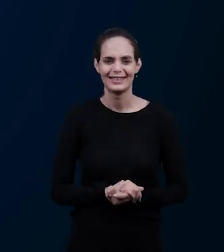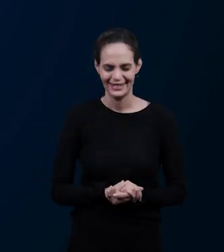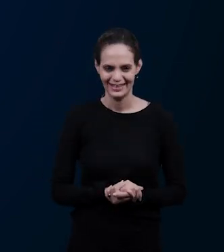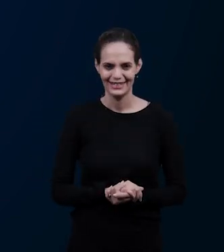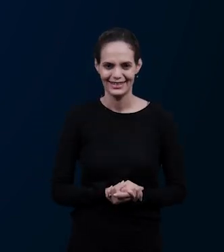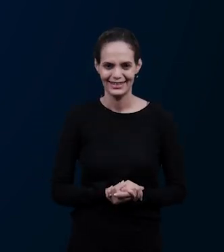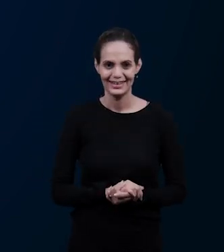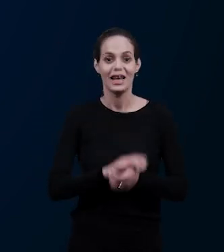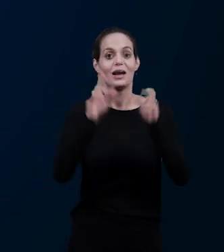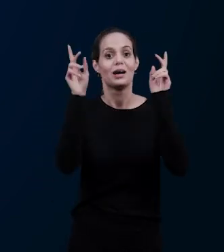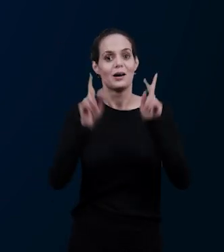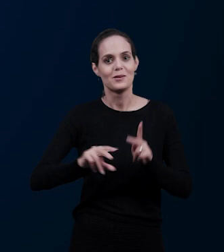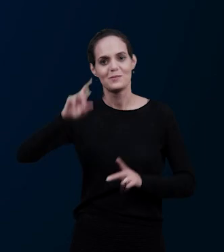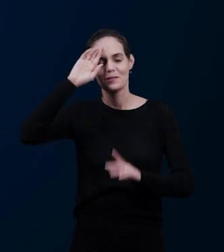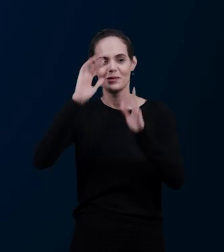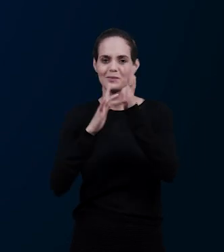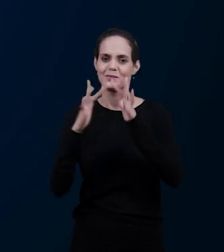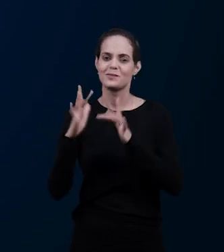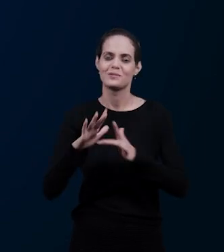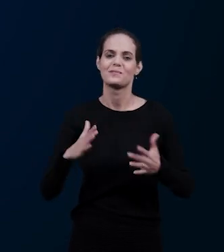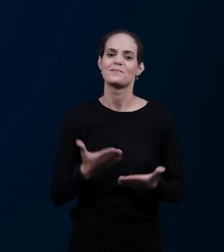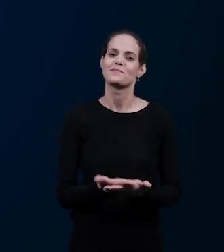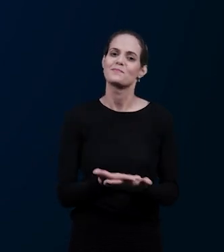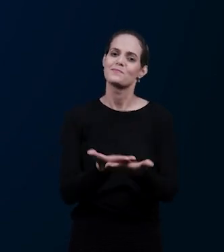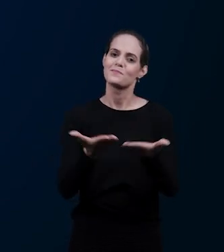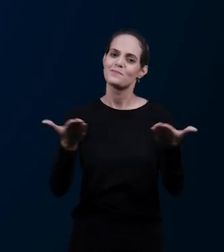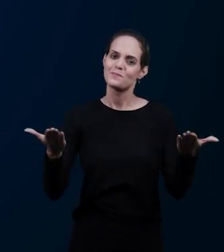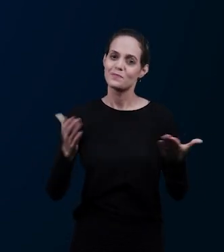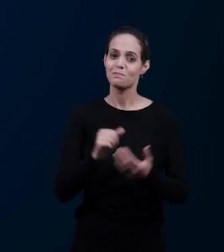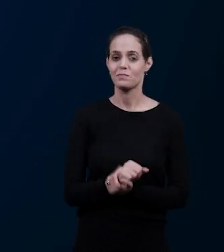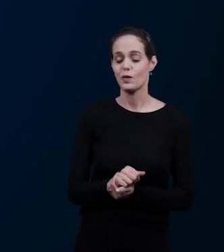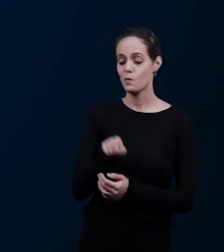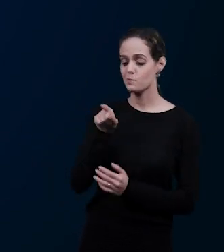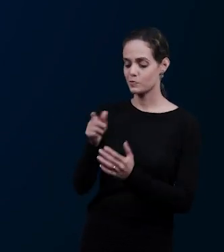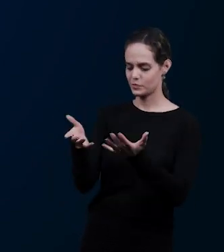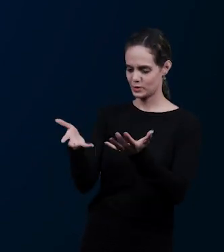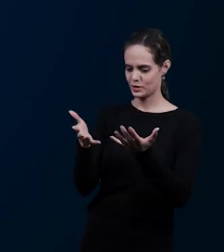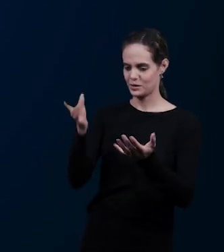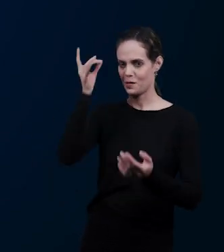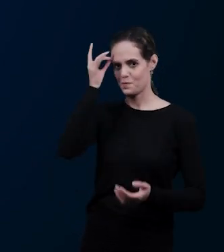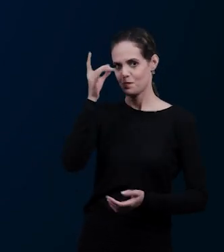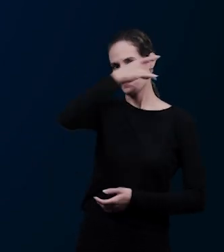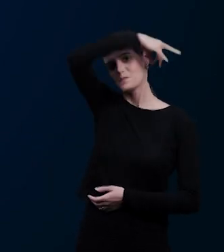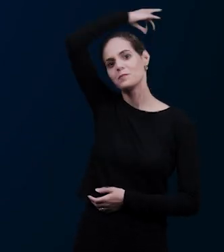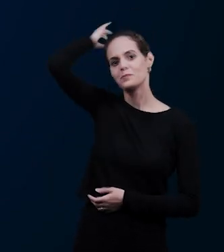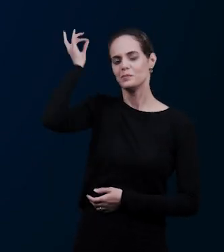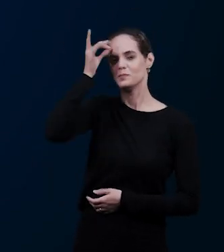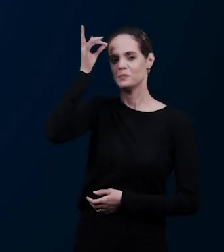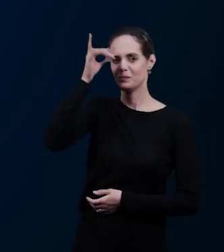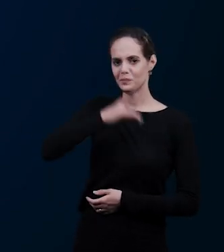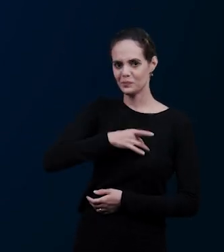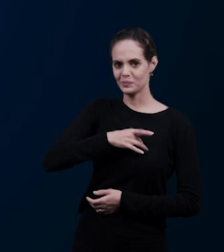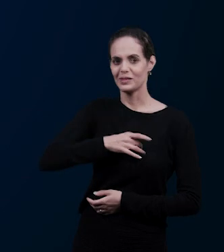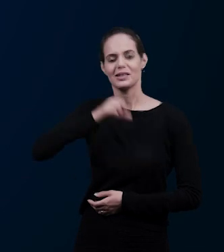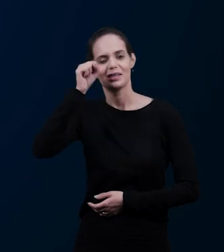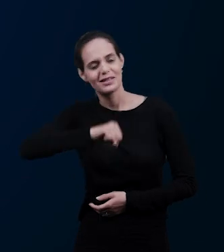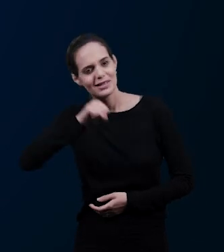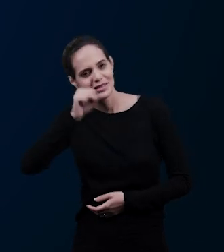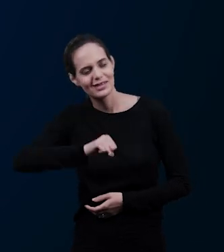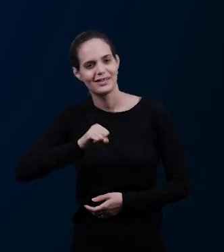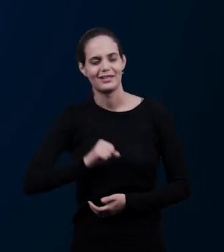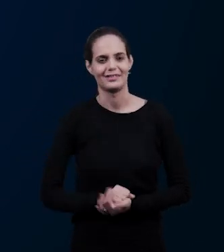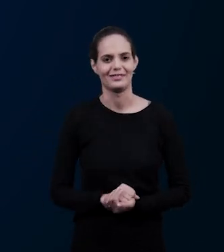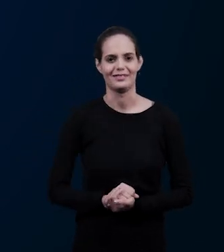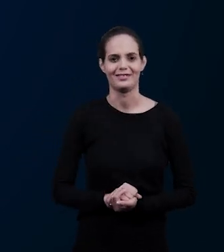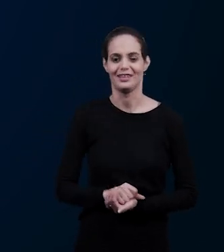Paz do Senhor. Paz de Deus. A paz do Senhor Jesus, irmãos. Você quer ser batizada com o